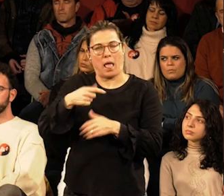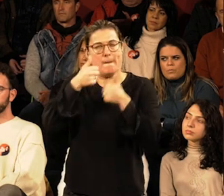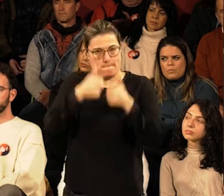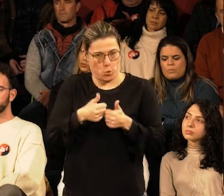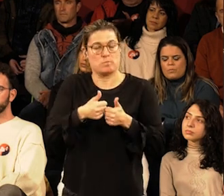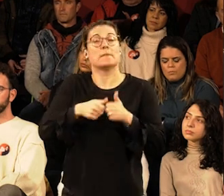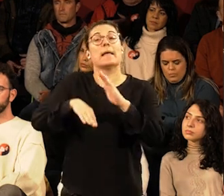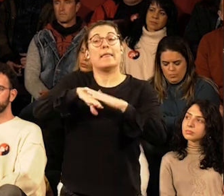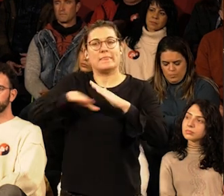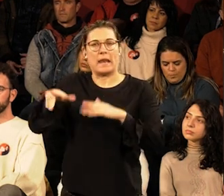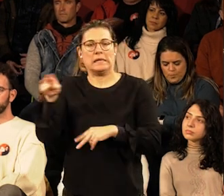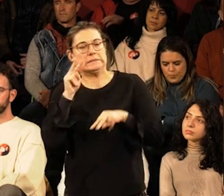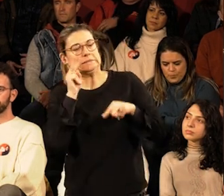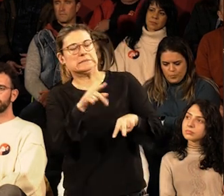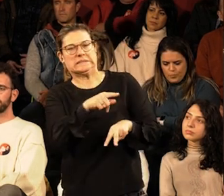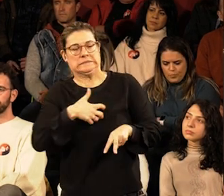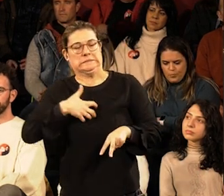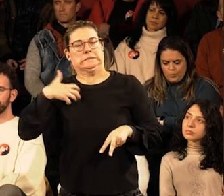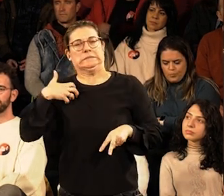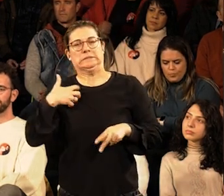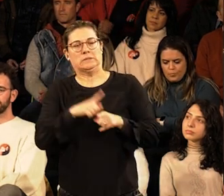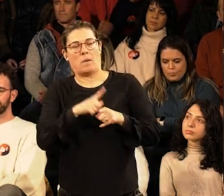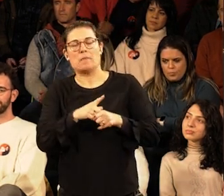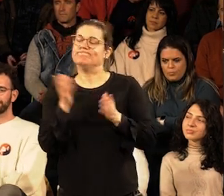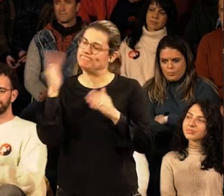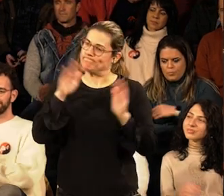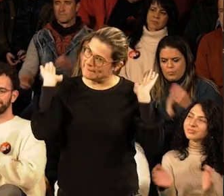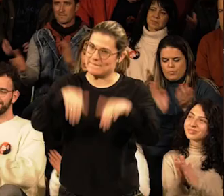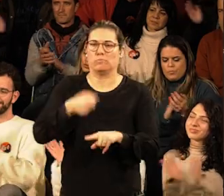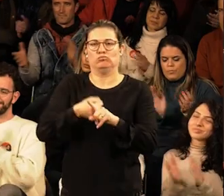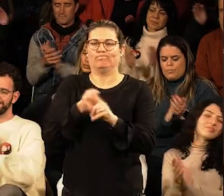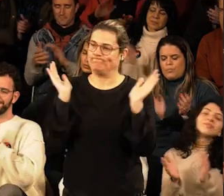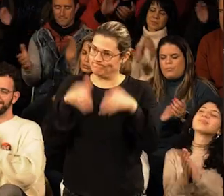guarda à direita salutar rancor vamos a isso